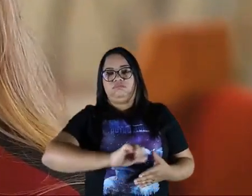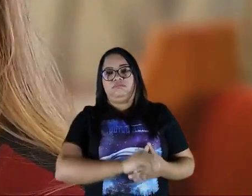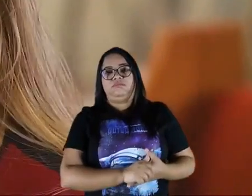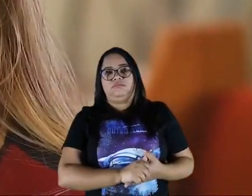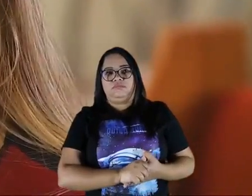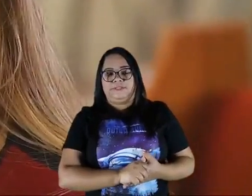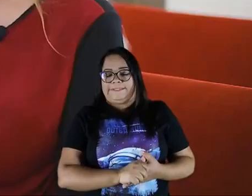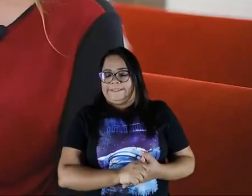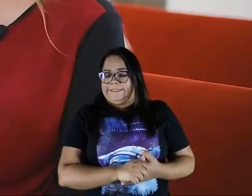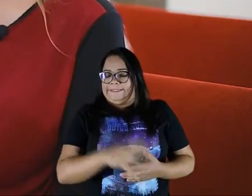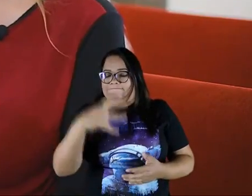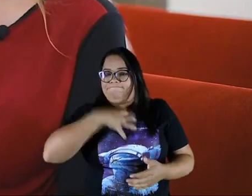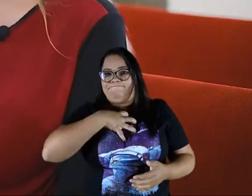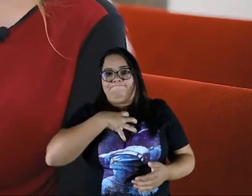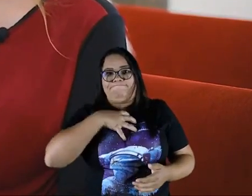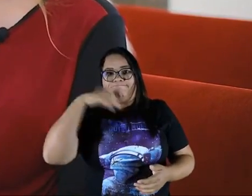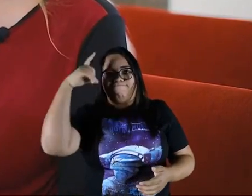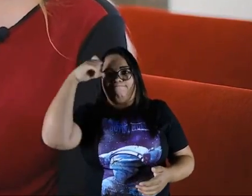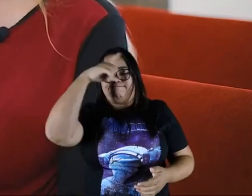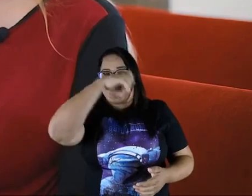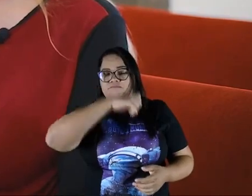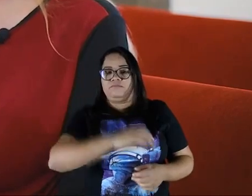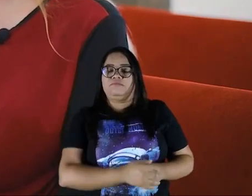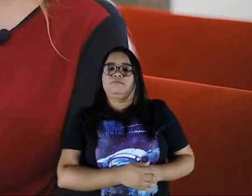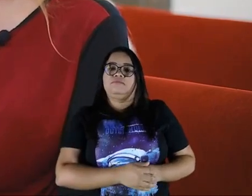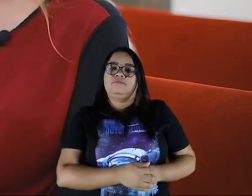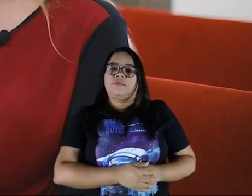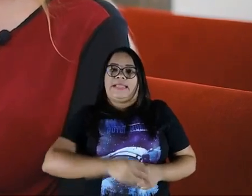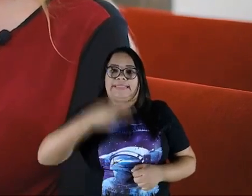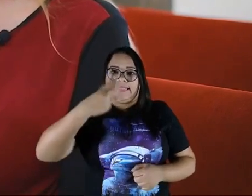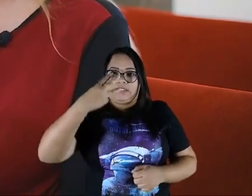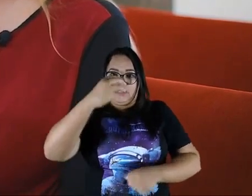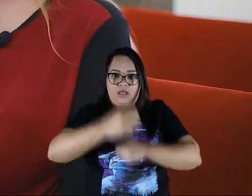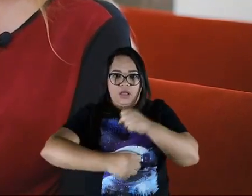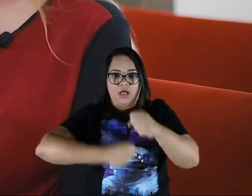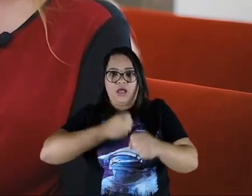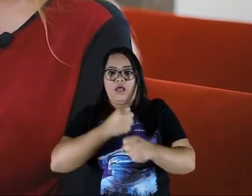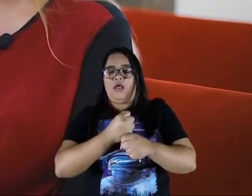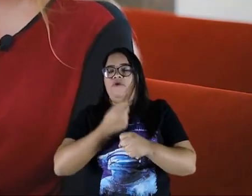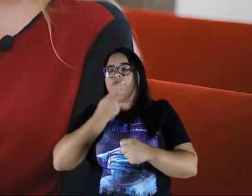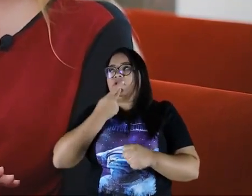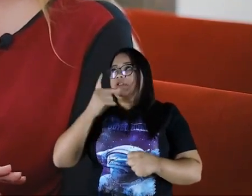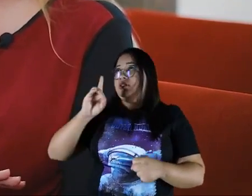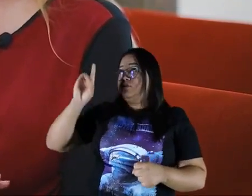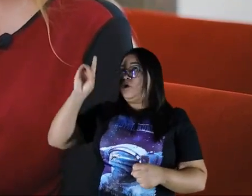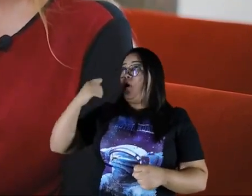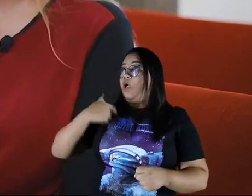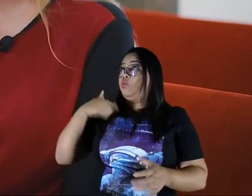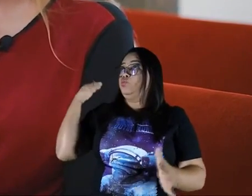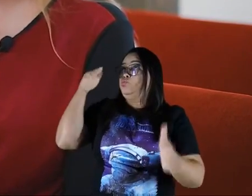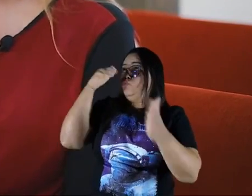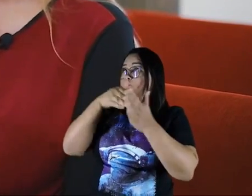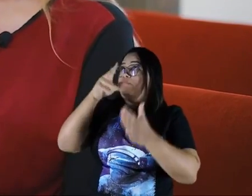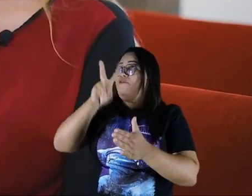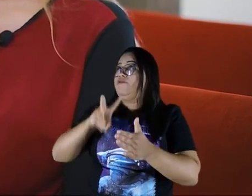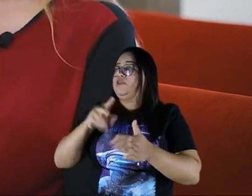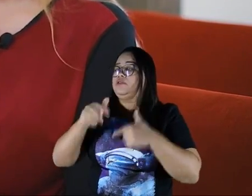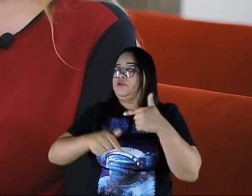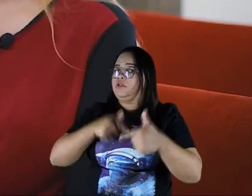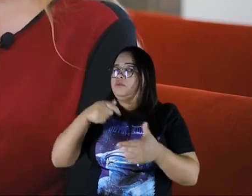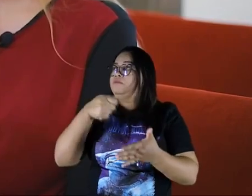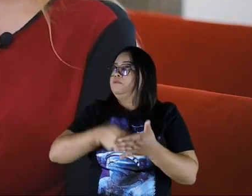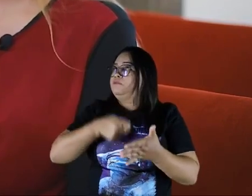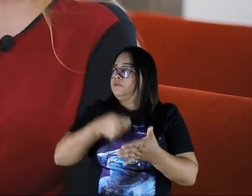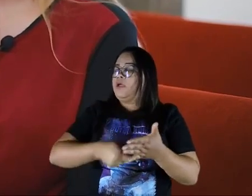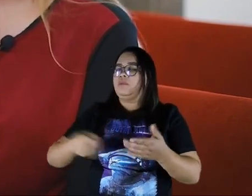E foi muito difícil para mim. No 3º ano eu conversei com Deus e disse que era o meu último ano, que eu ia tentar pela última vez.